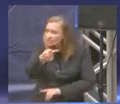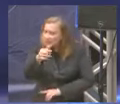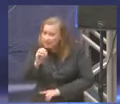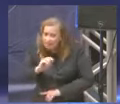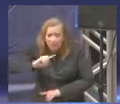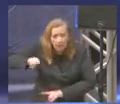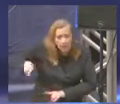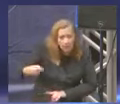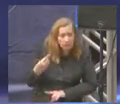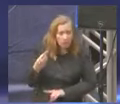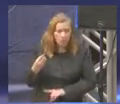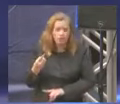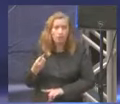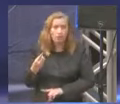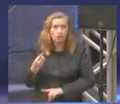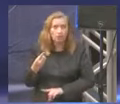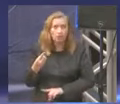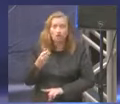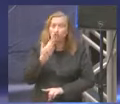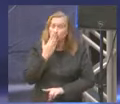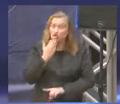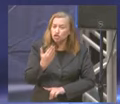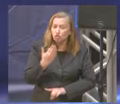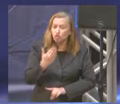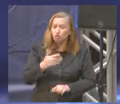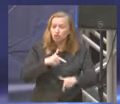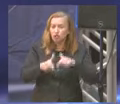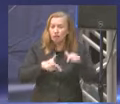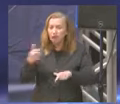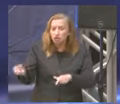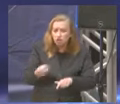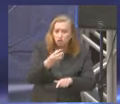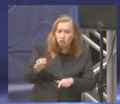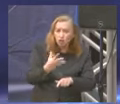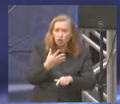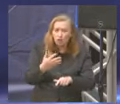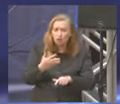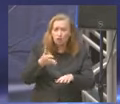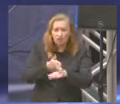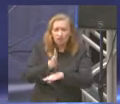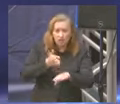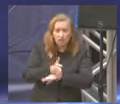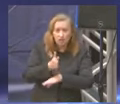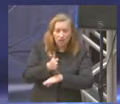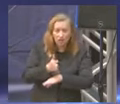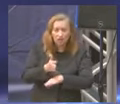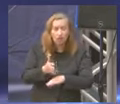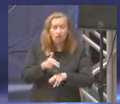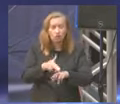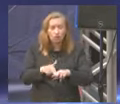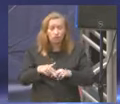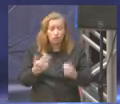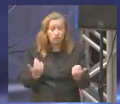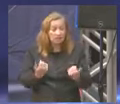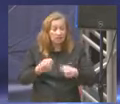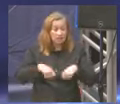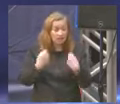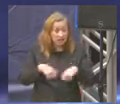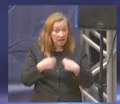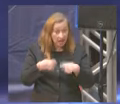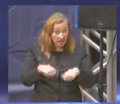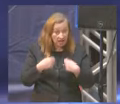mil tipos de emprego vão surgir exatamente da necessidade